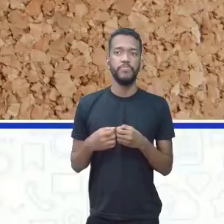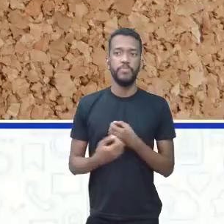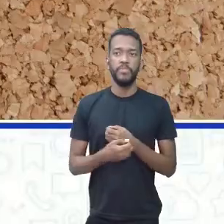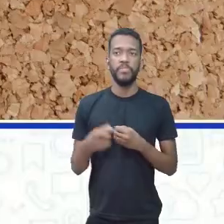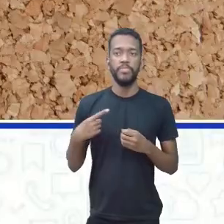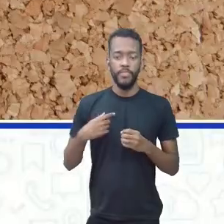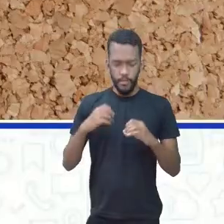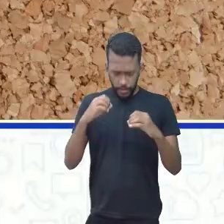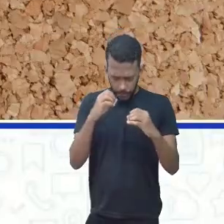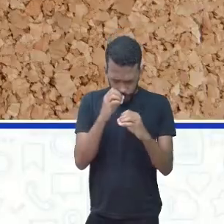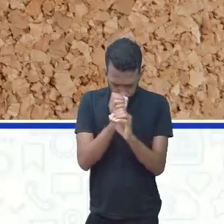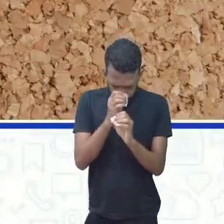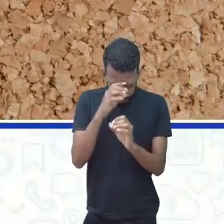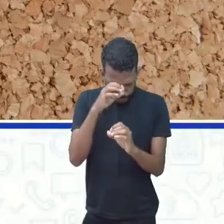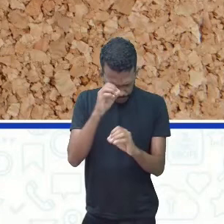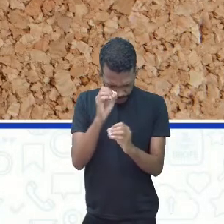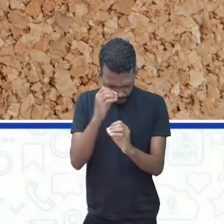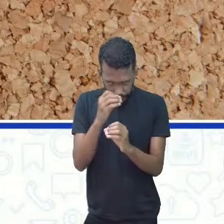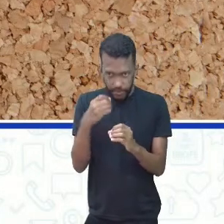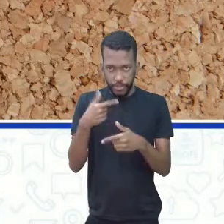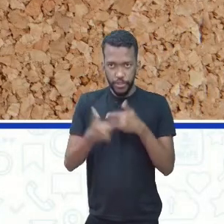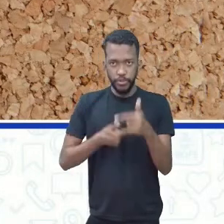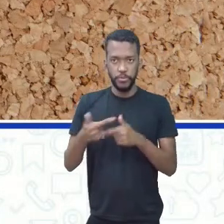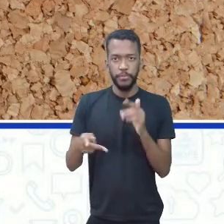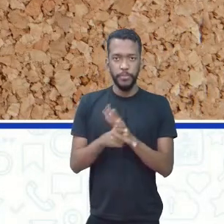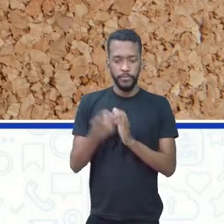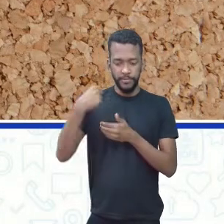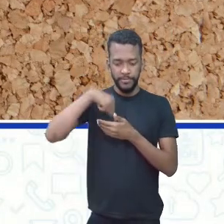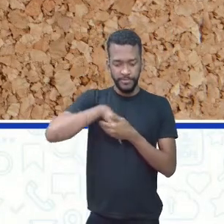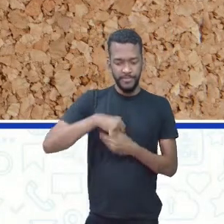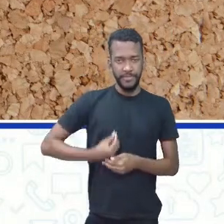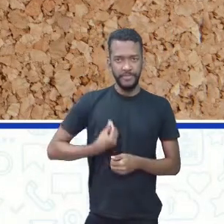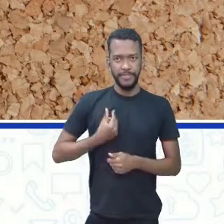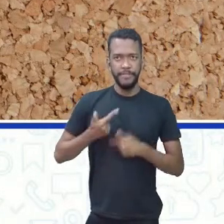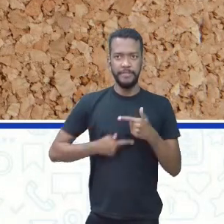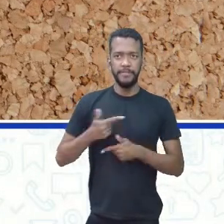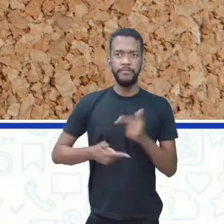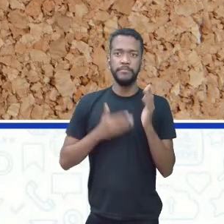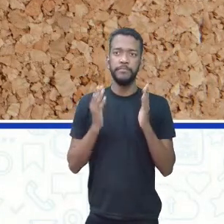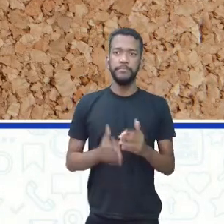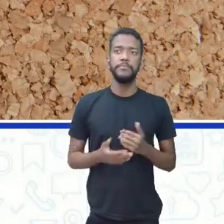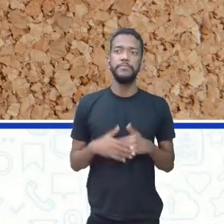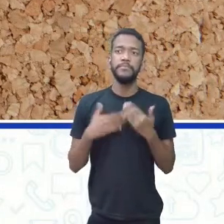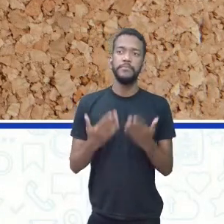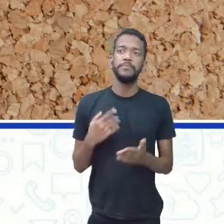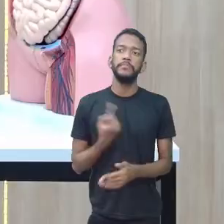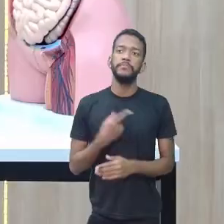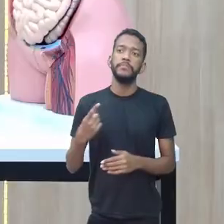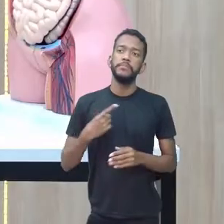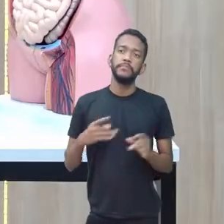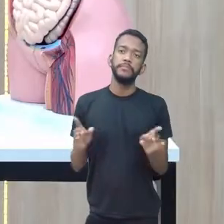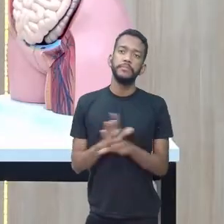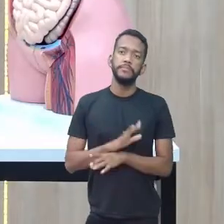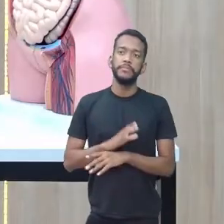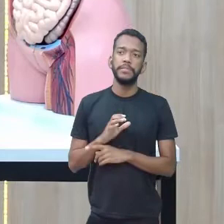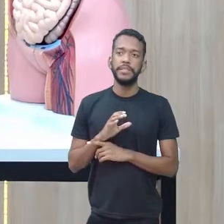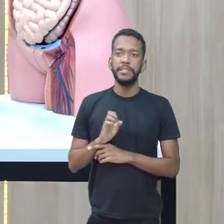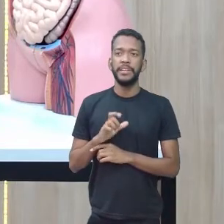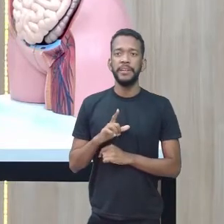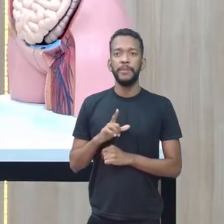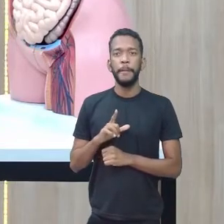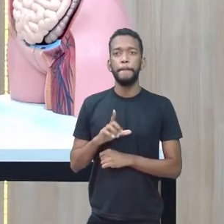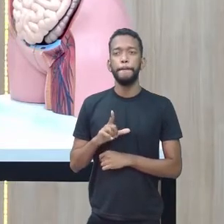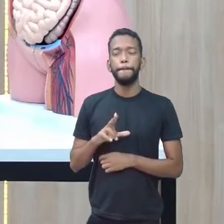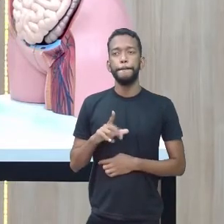unidade microscópica estrutural e funcional dos seres vivos. Então, a gente já tem aí a definição de célula, mas eu quero conversar